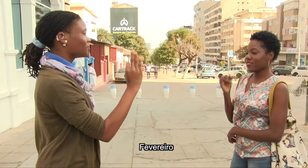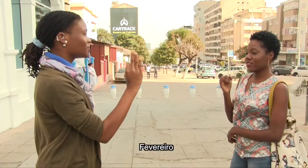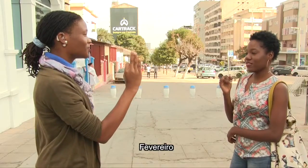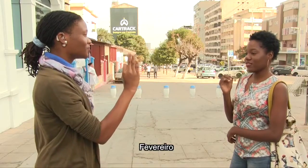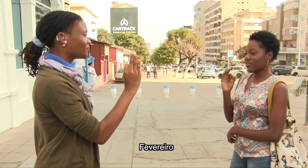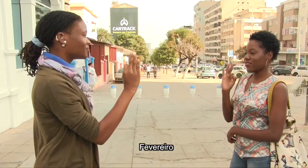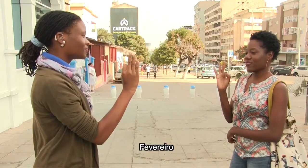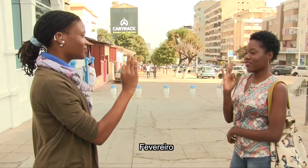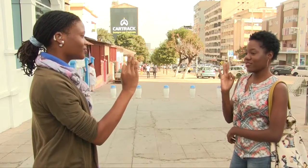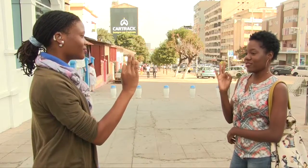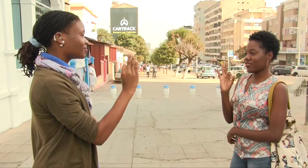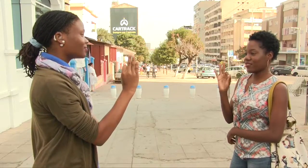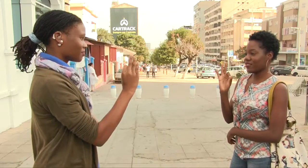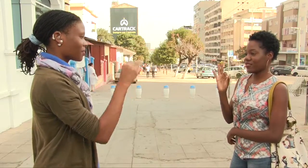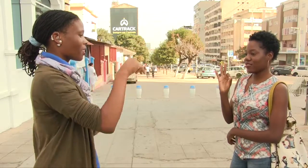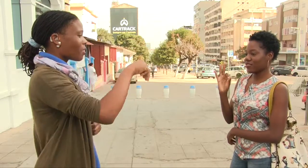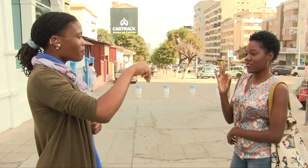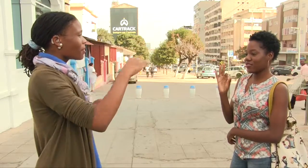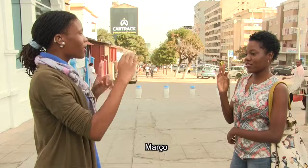Fevereiro